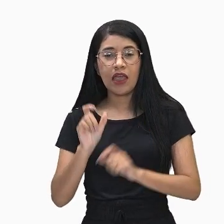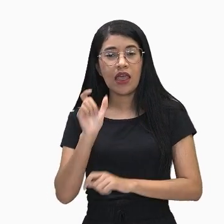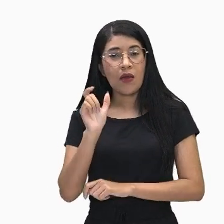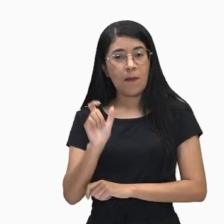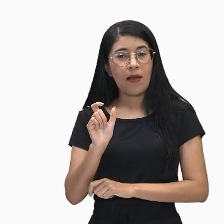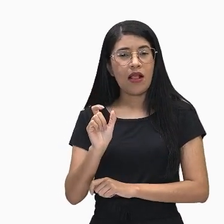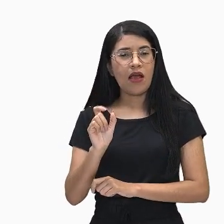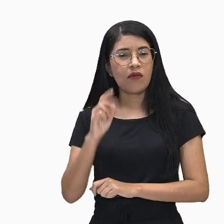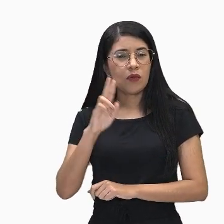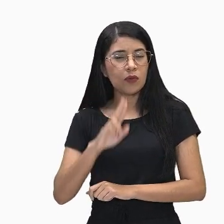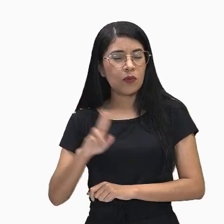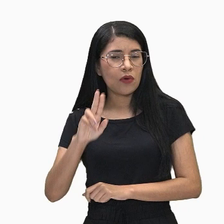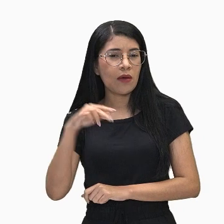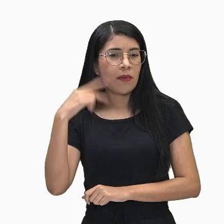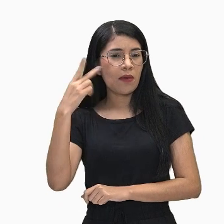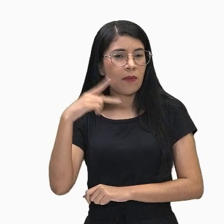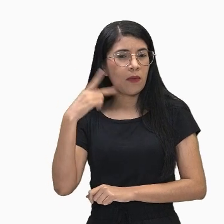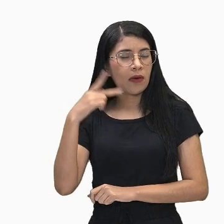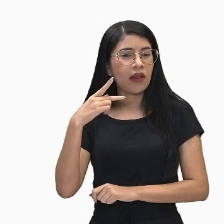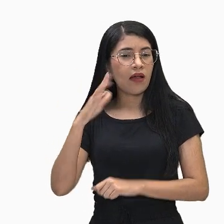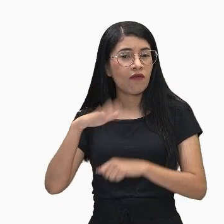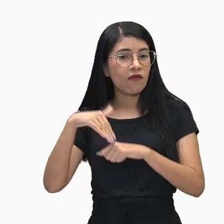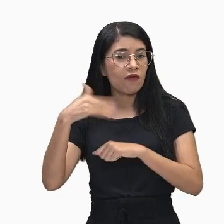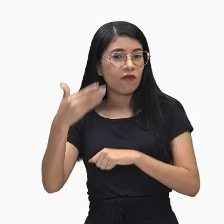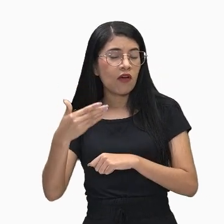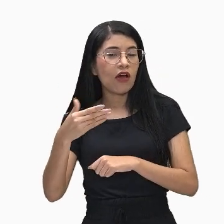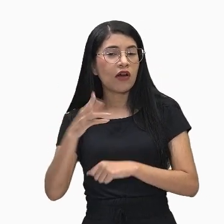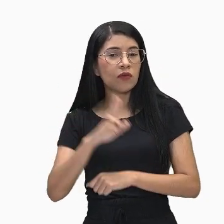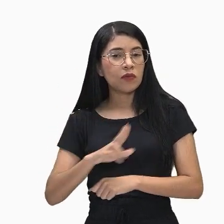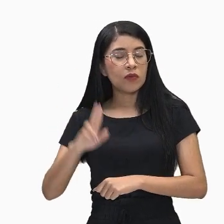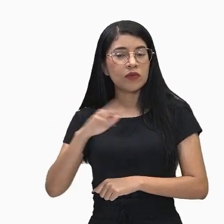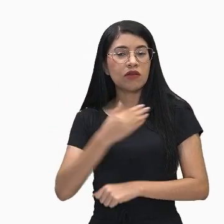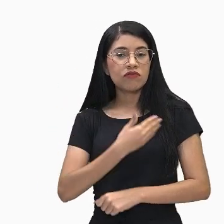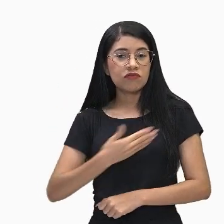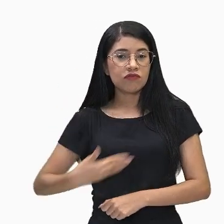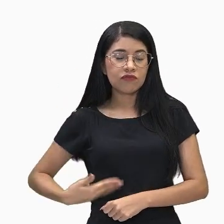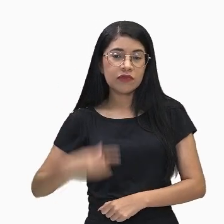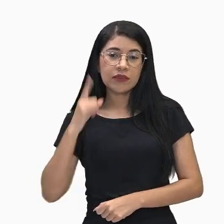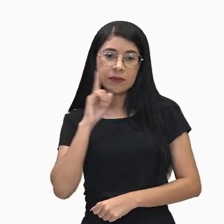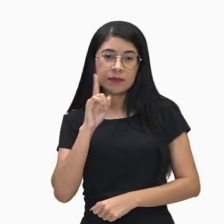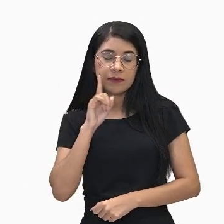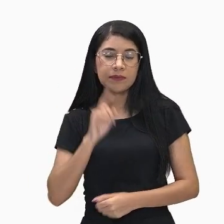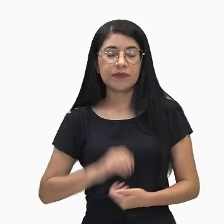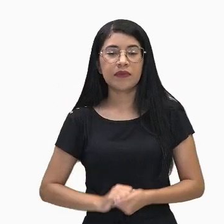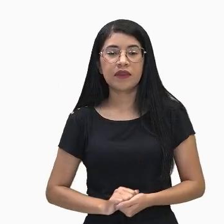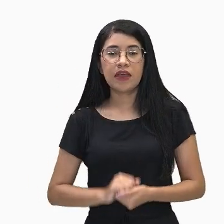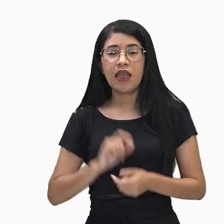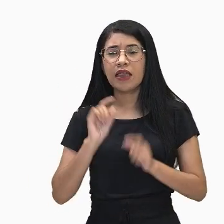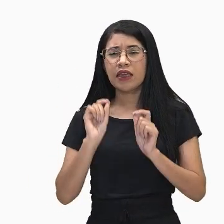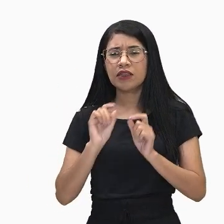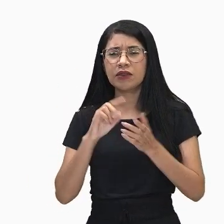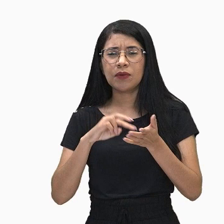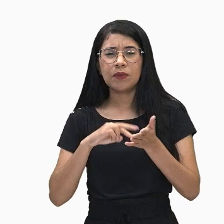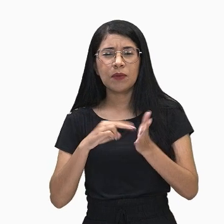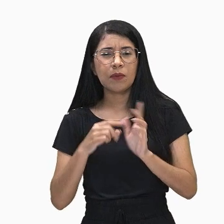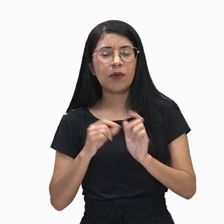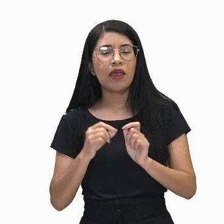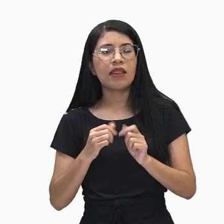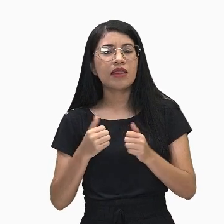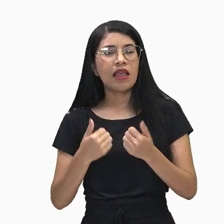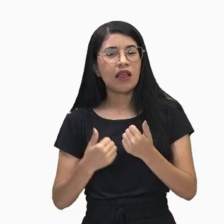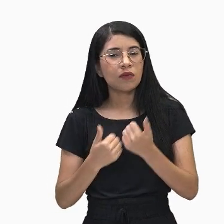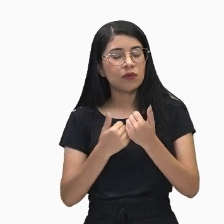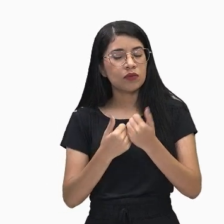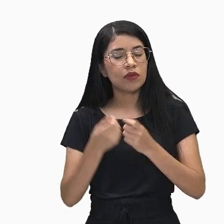à política externa implantada durante o governo americano. Consistia em oferecer sustentação